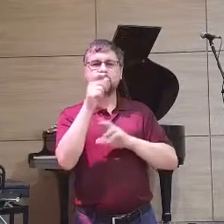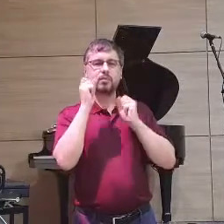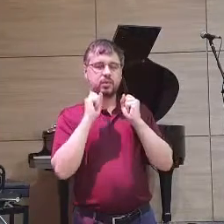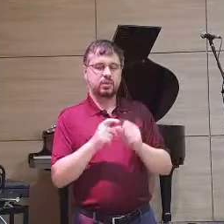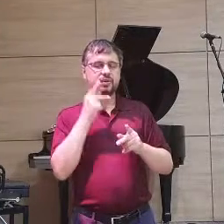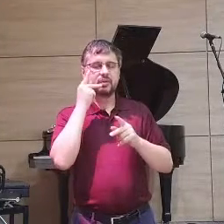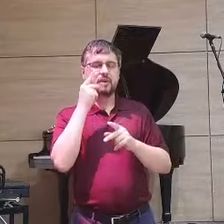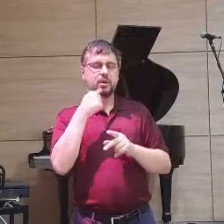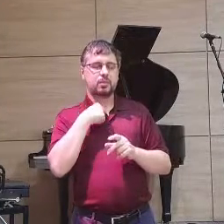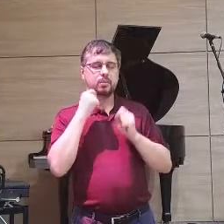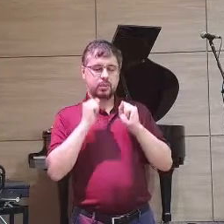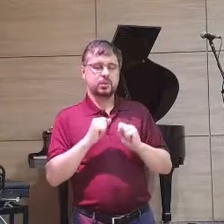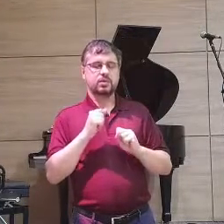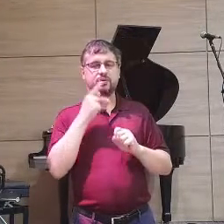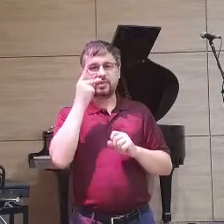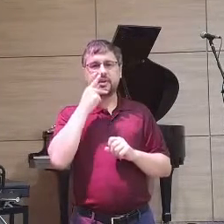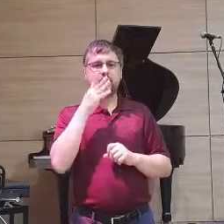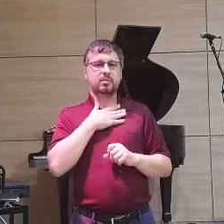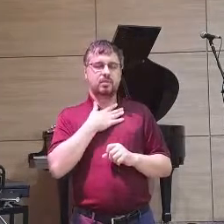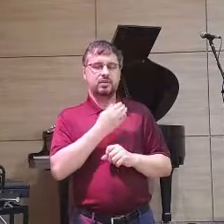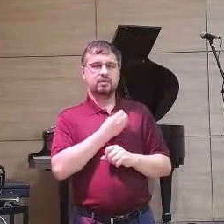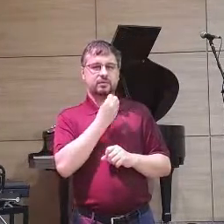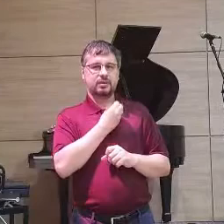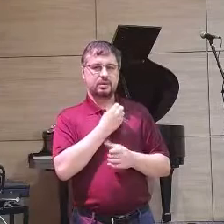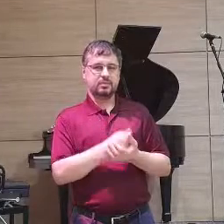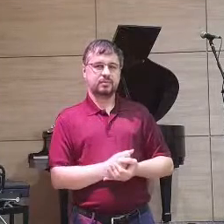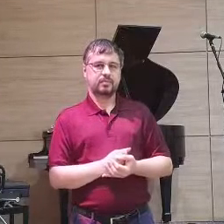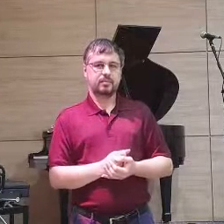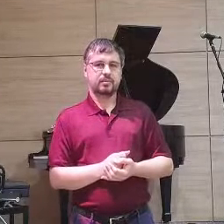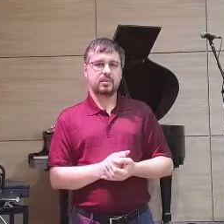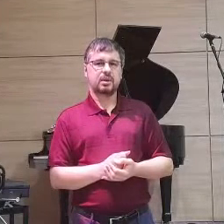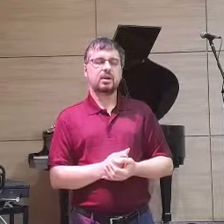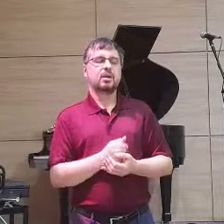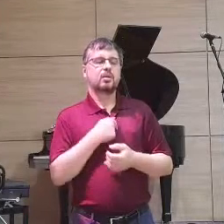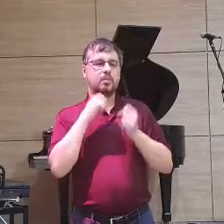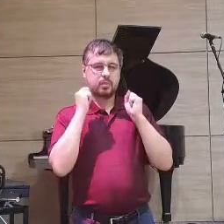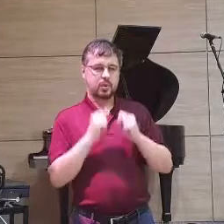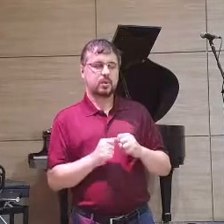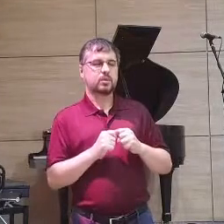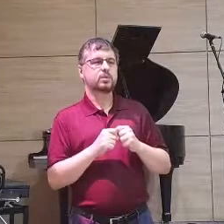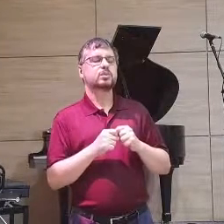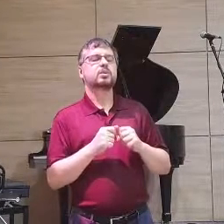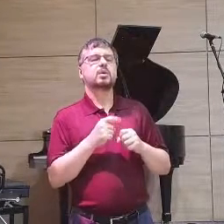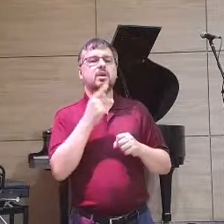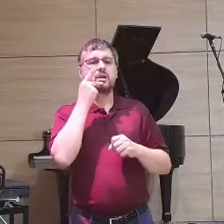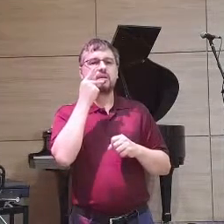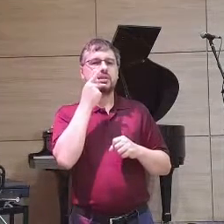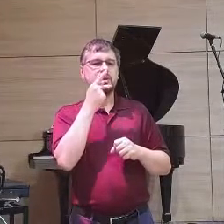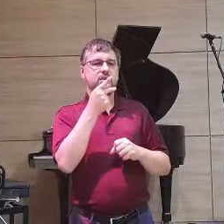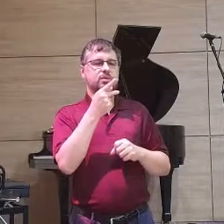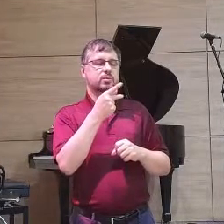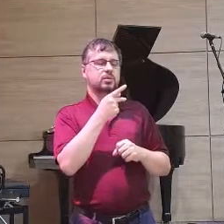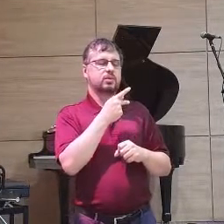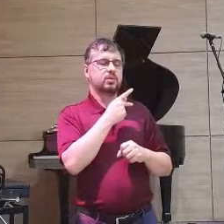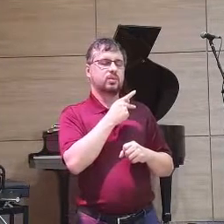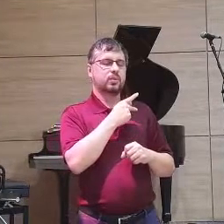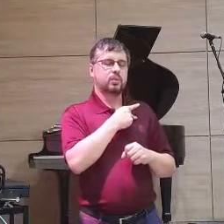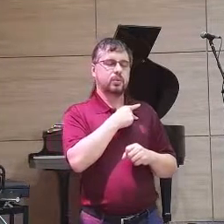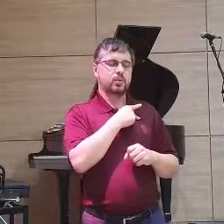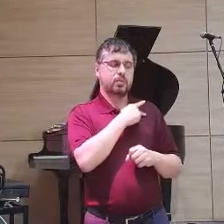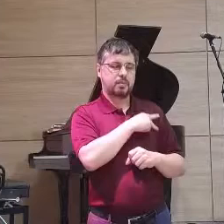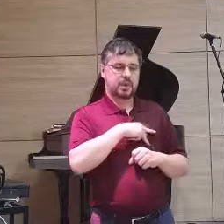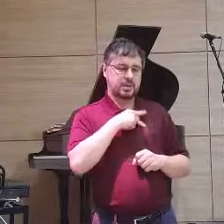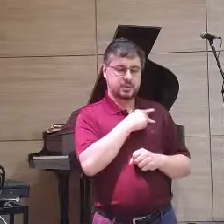mas eu posso brigar com o apóstolo Paulo o apóstolo Paulo disse que ele era o maior dos pecadores